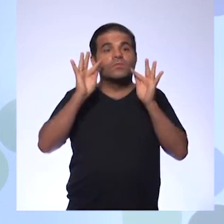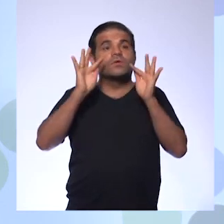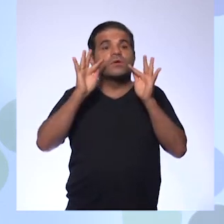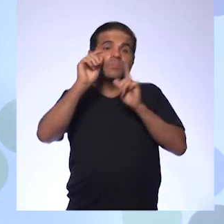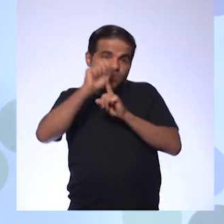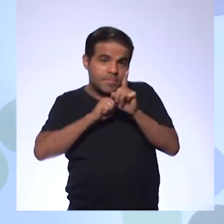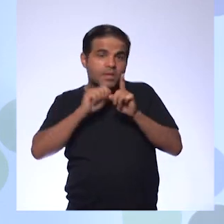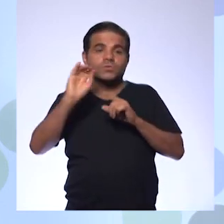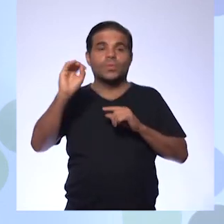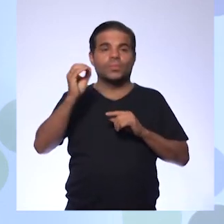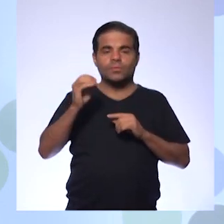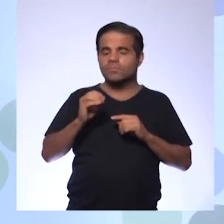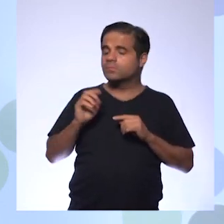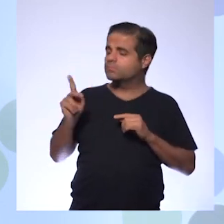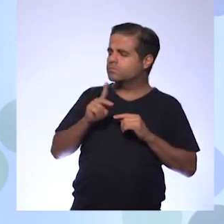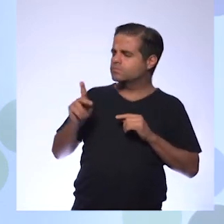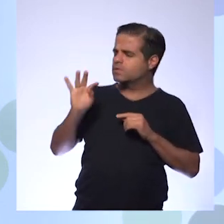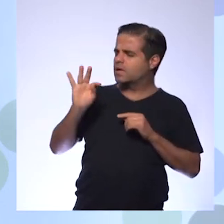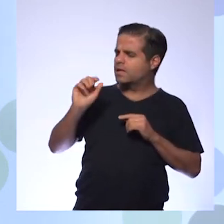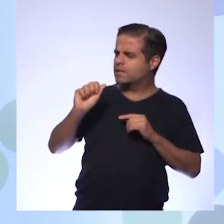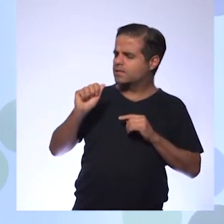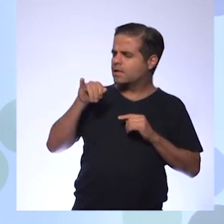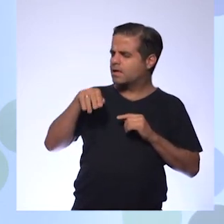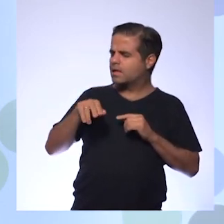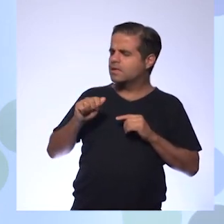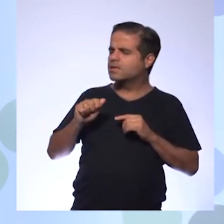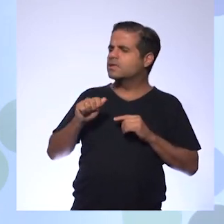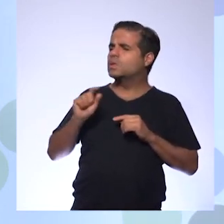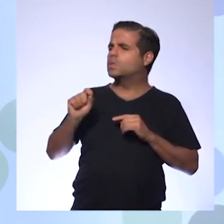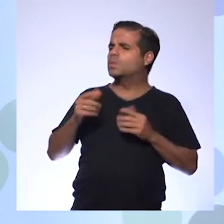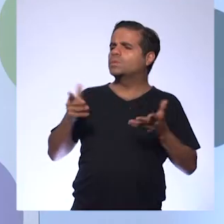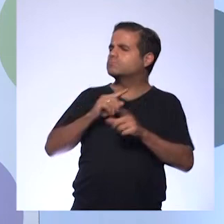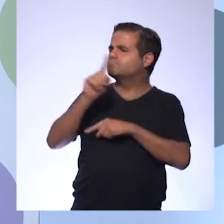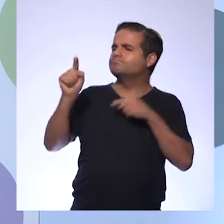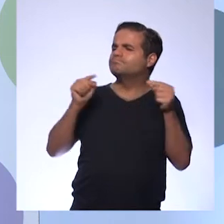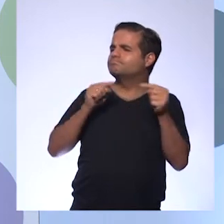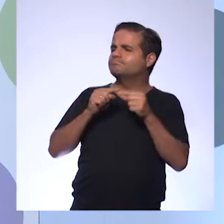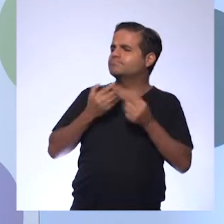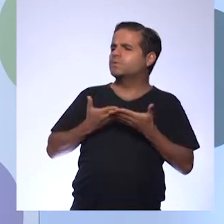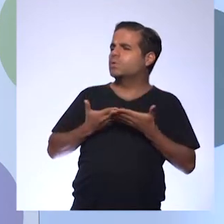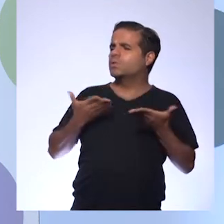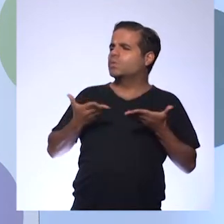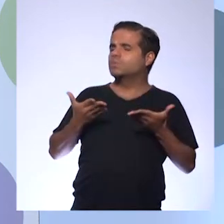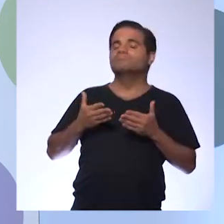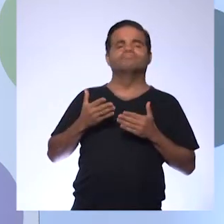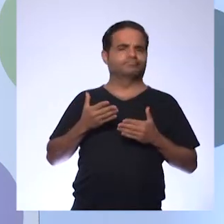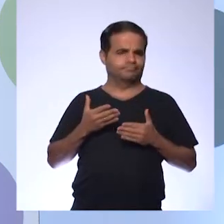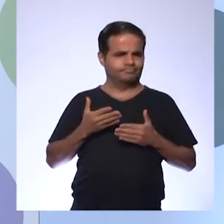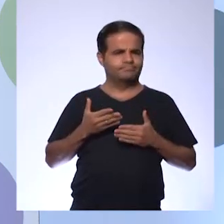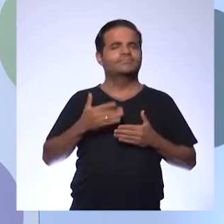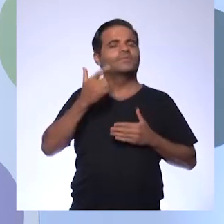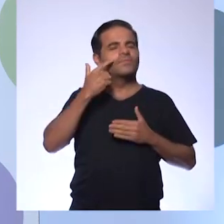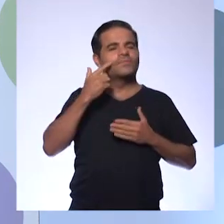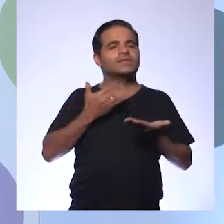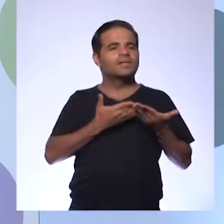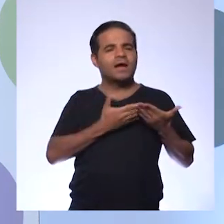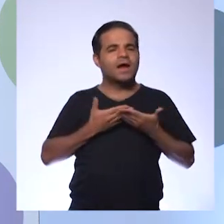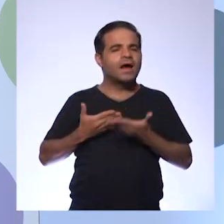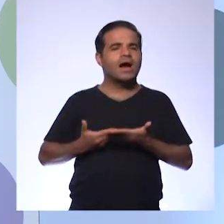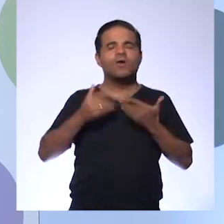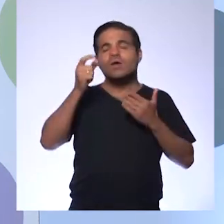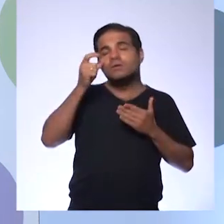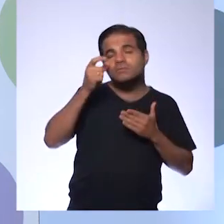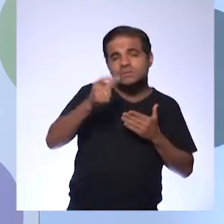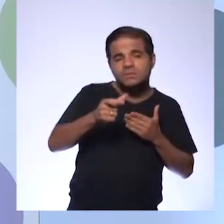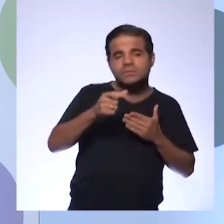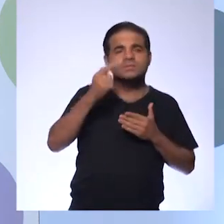outubro. Professora Tayana, quais serão as habilidades do objetivo da aula E de hoje? vamos lá, essa aula interessante. Aí eu estava tendo uma prévia sobre o